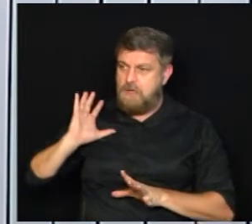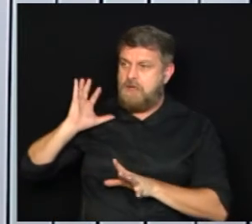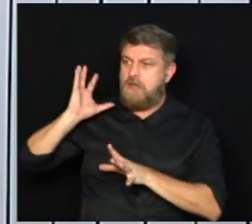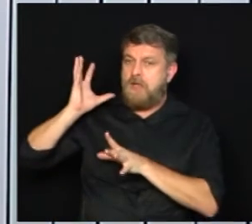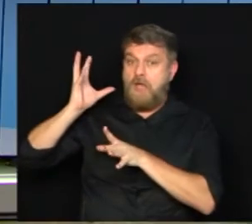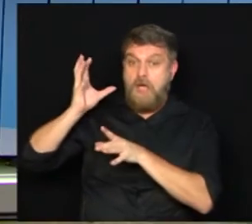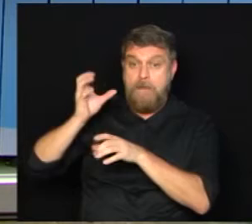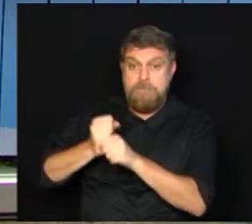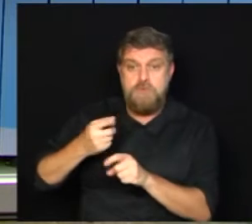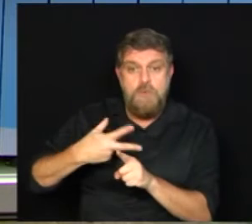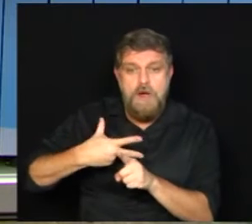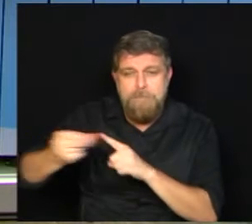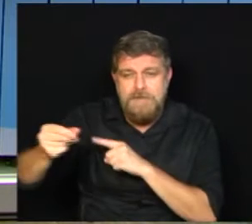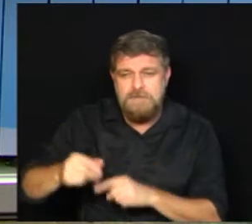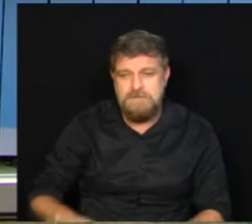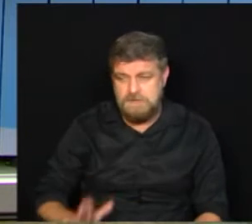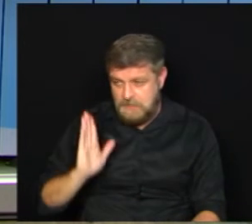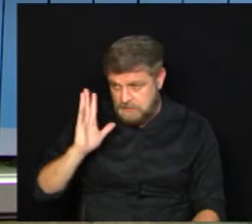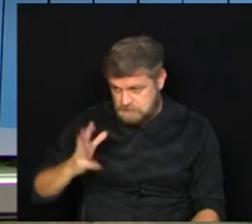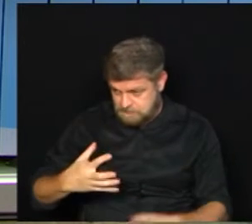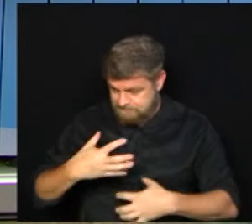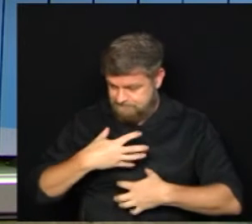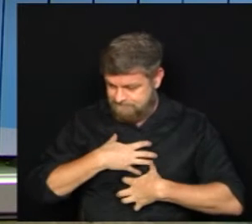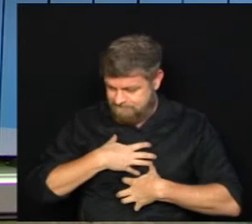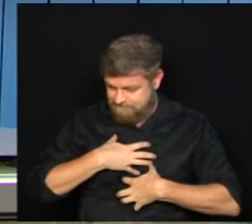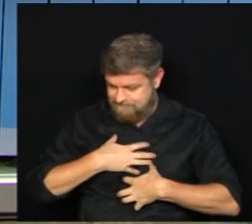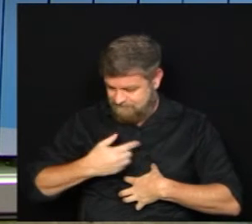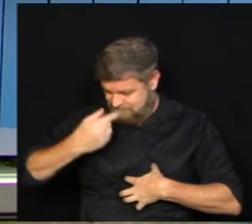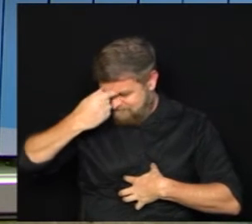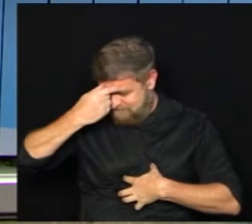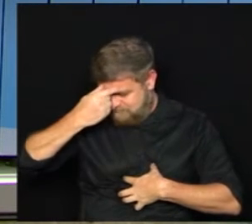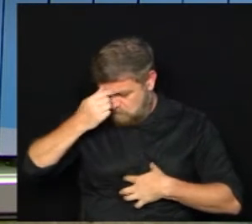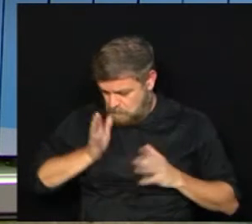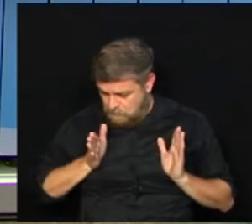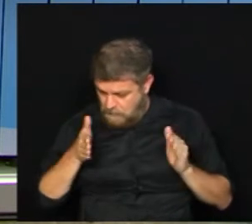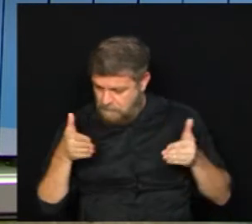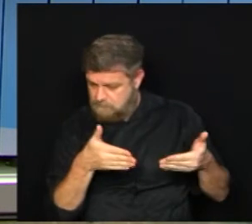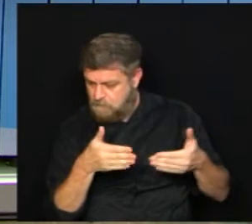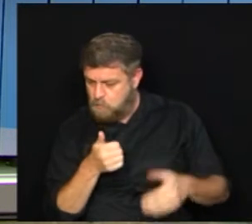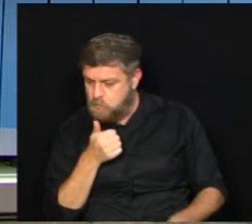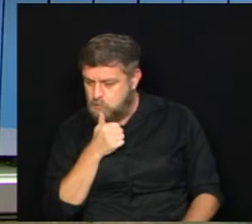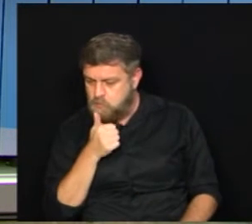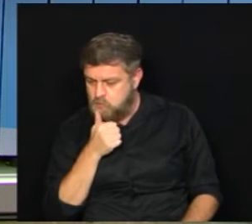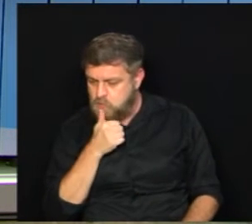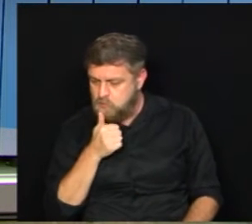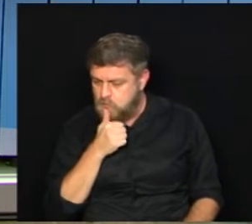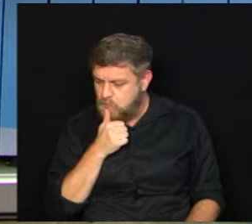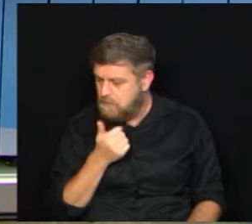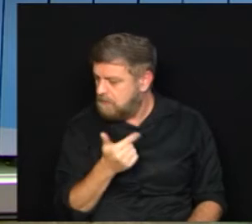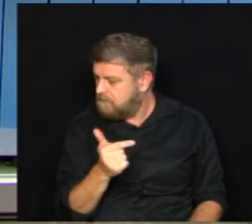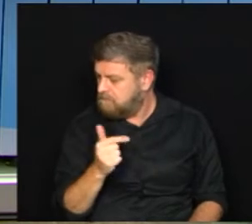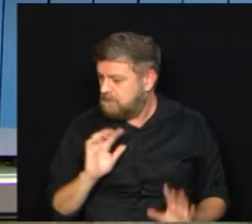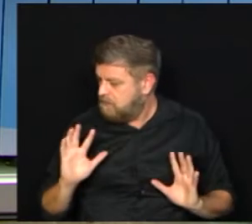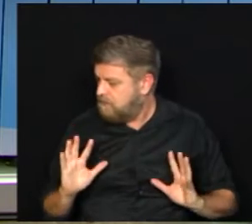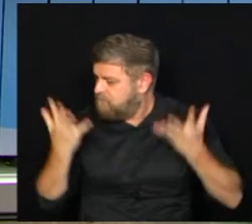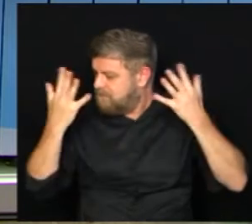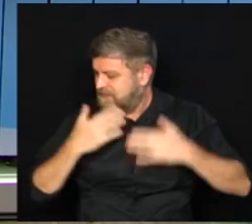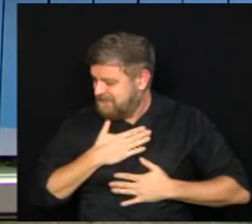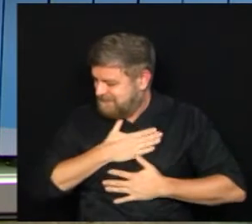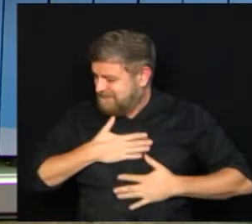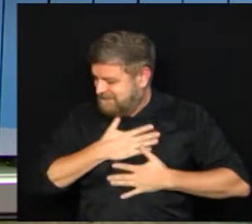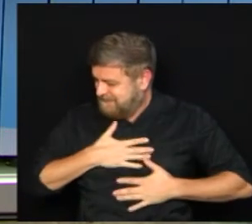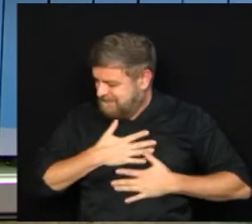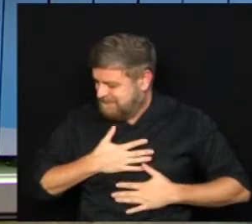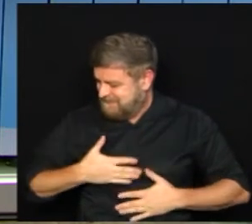já conquistou? A ficha já caiu, o seu foco é tão grande que você não se permite muito comemorar. Como é que